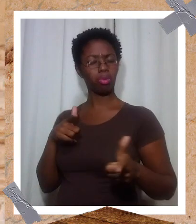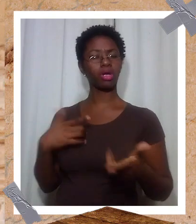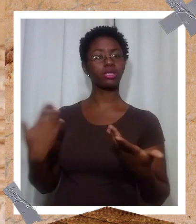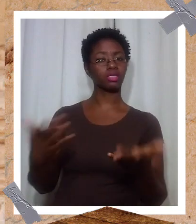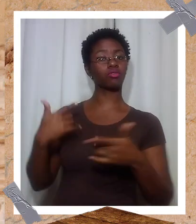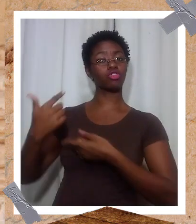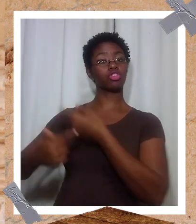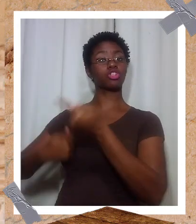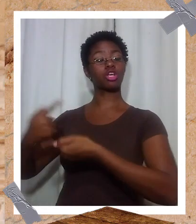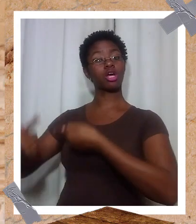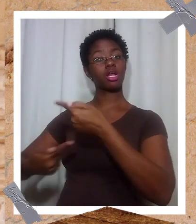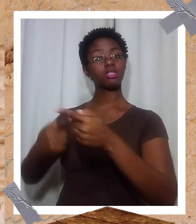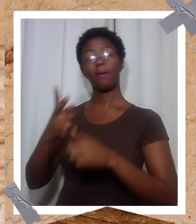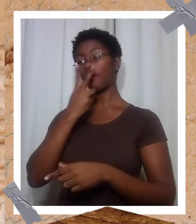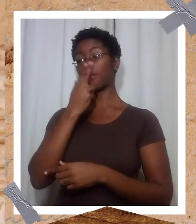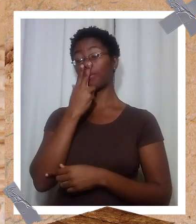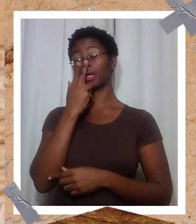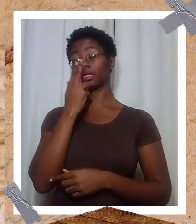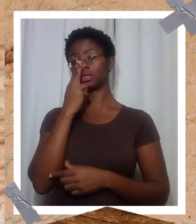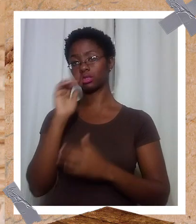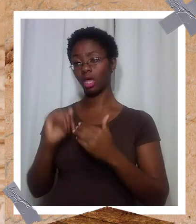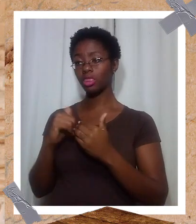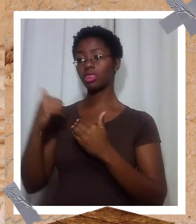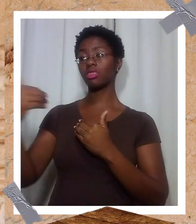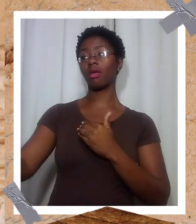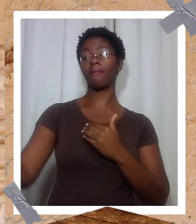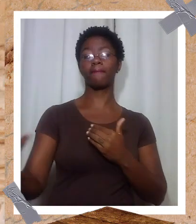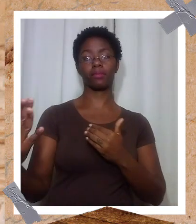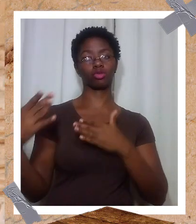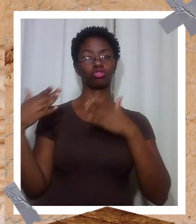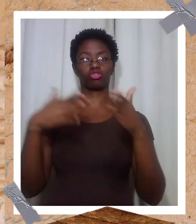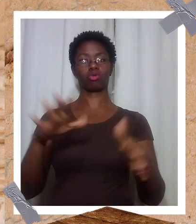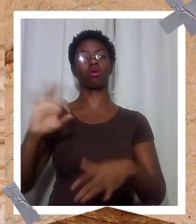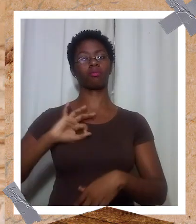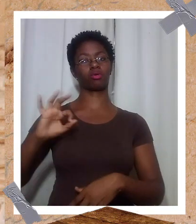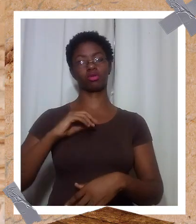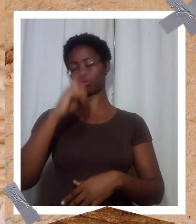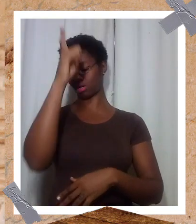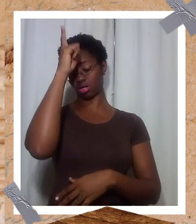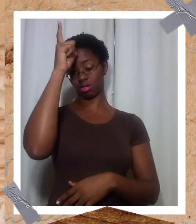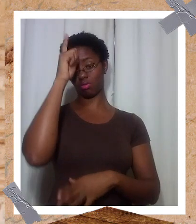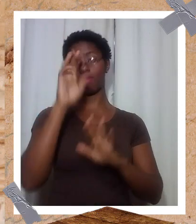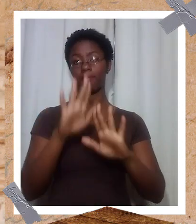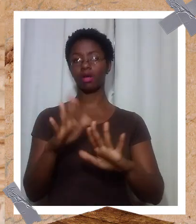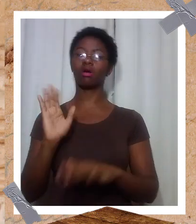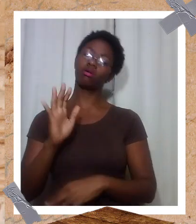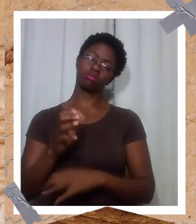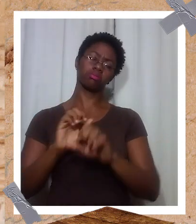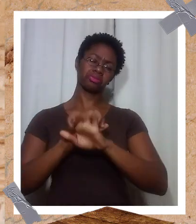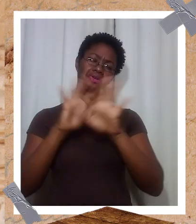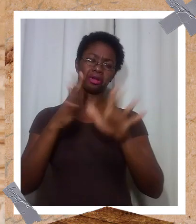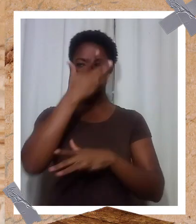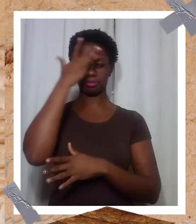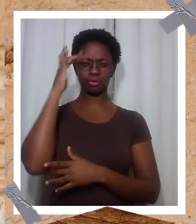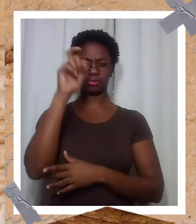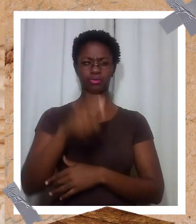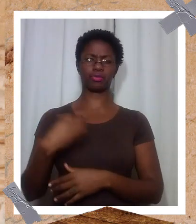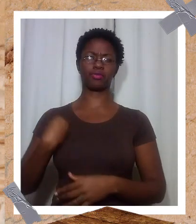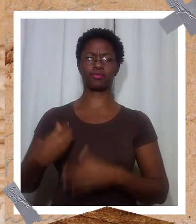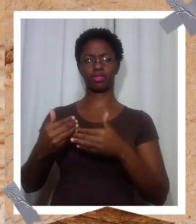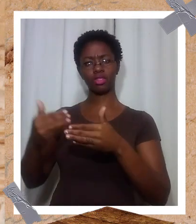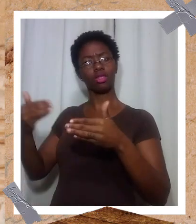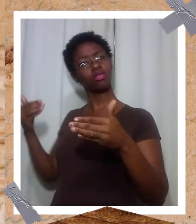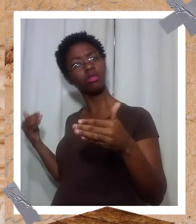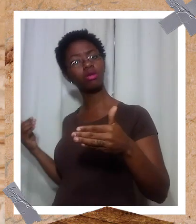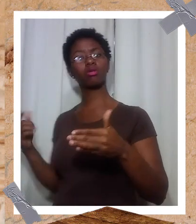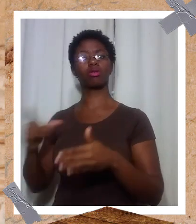digamos, pós-retomada do Alemão. É claro que as pessoas elas têm suas trajetórias anterior a isso, né?